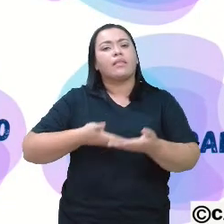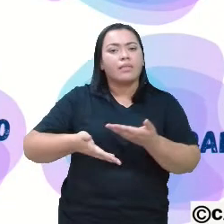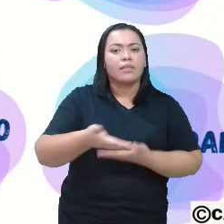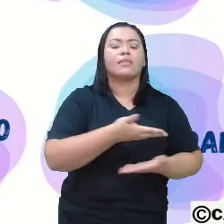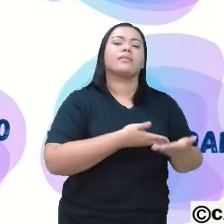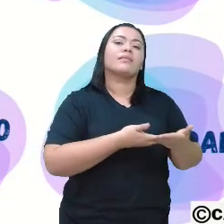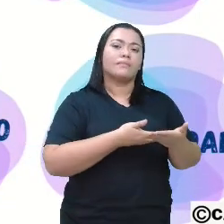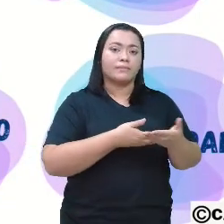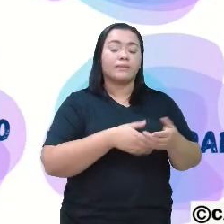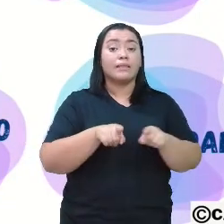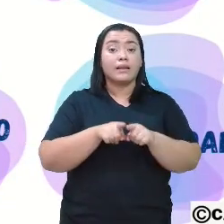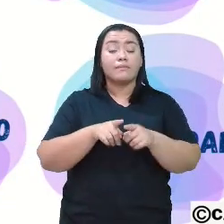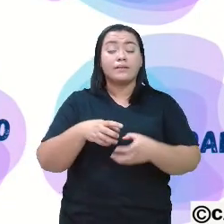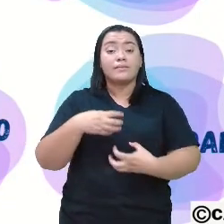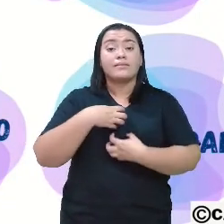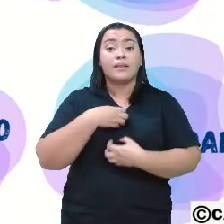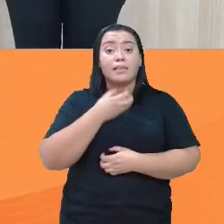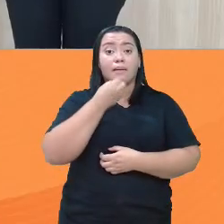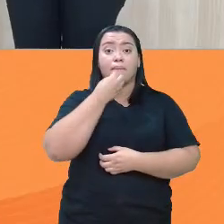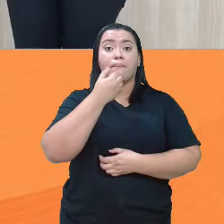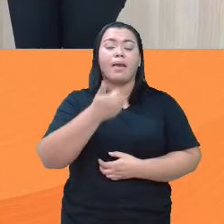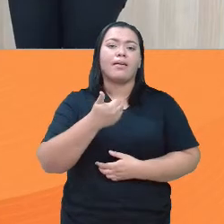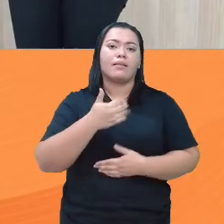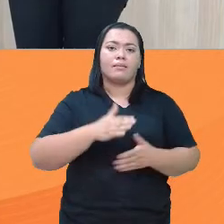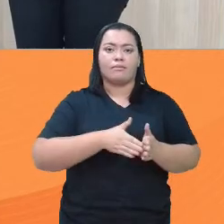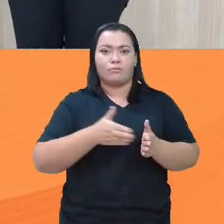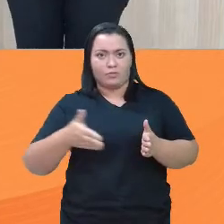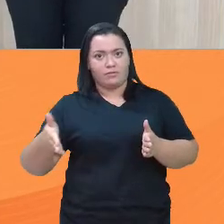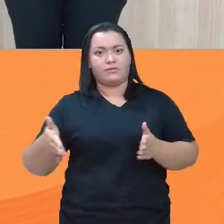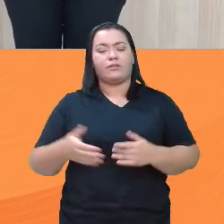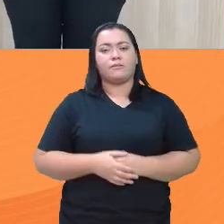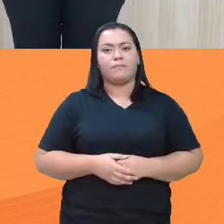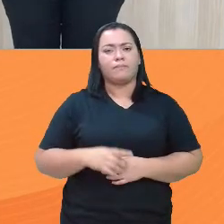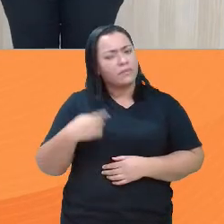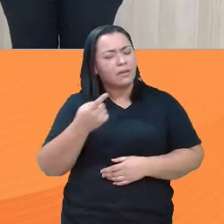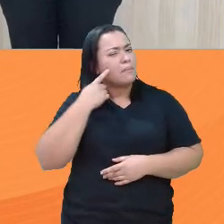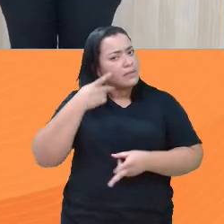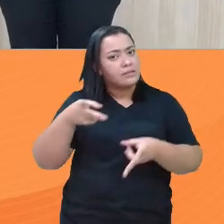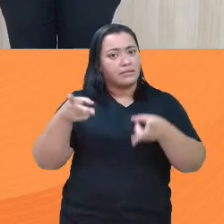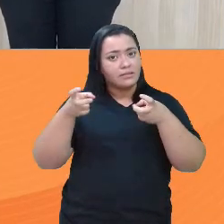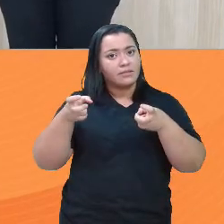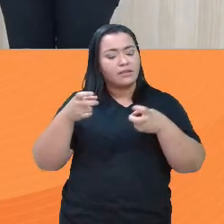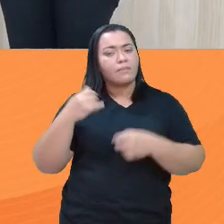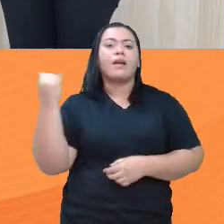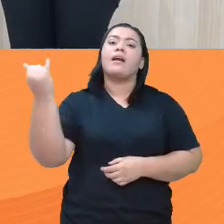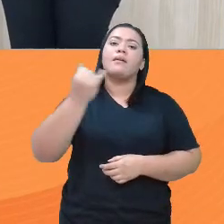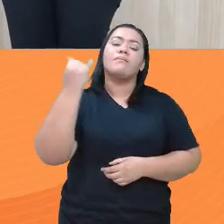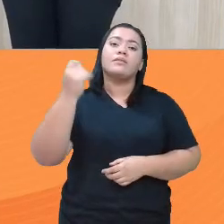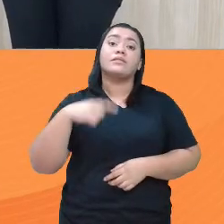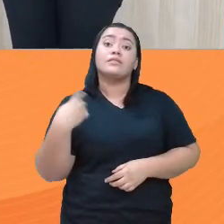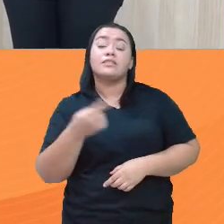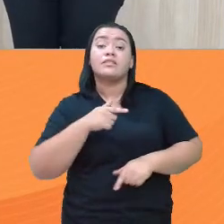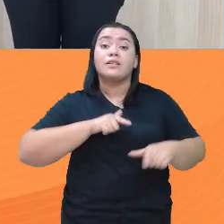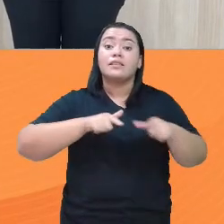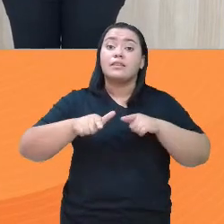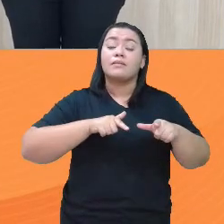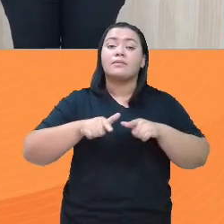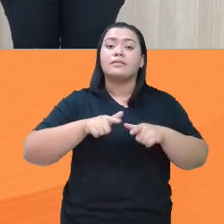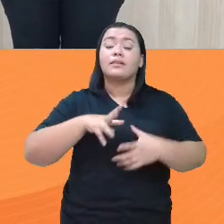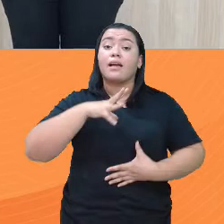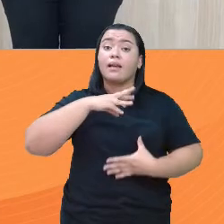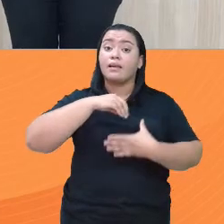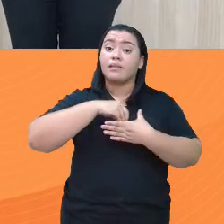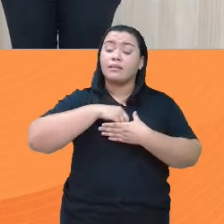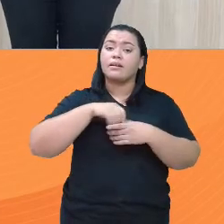com que ele se sinta bem nesse processo. Então, percebam a importância da gente trabalhar a internalização